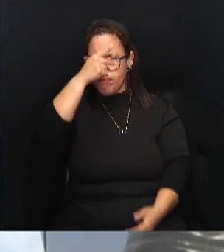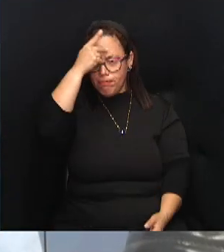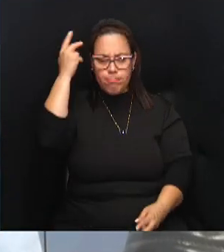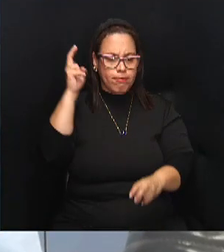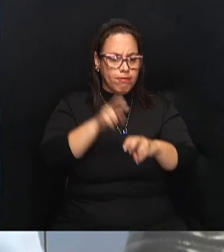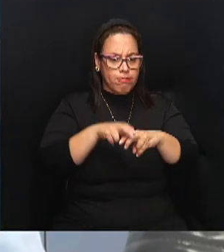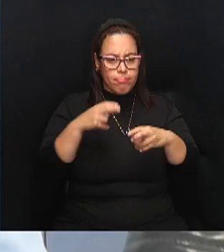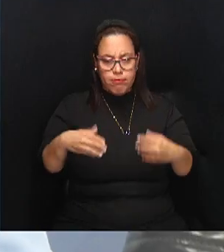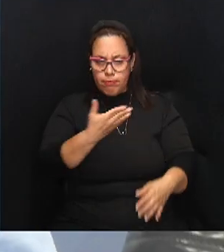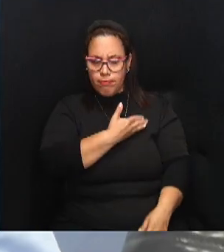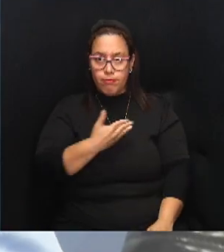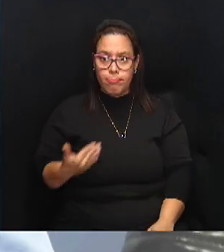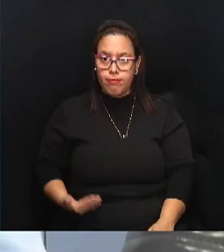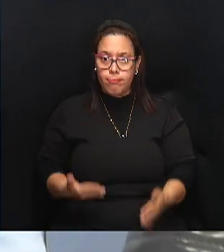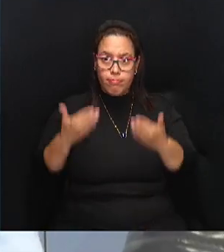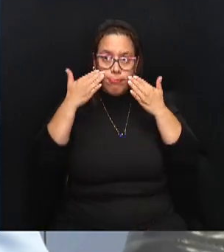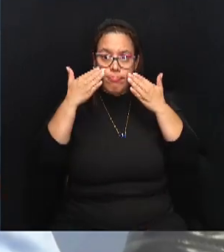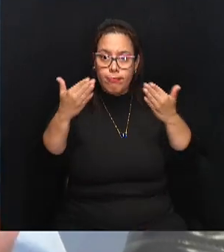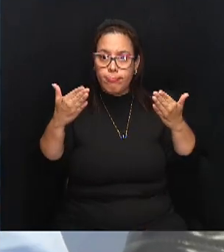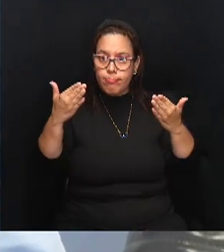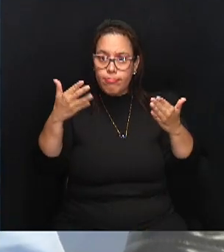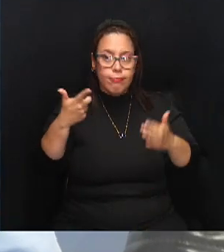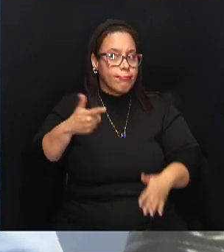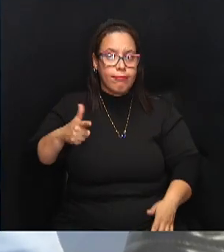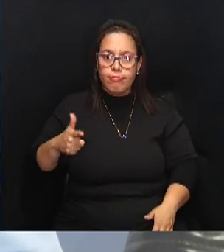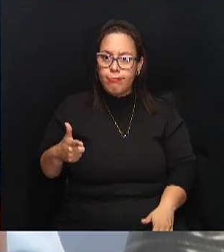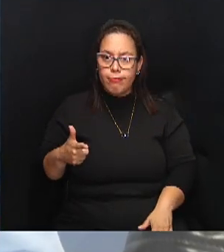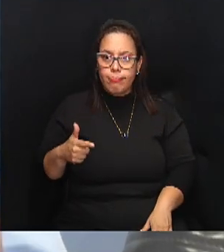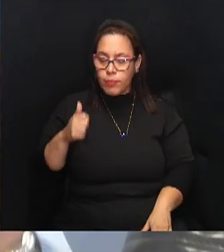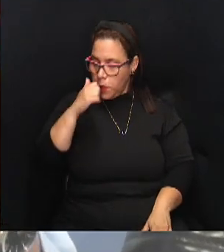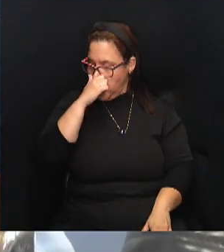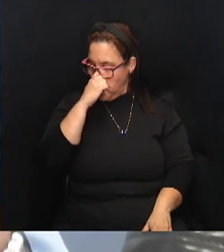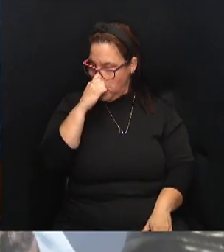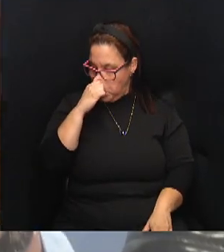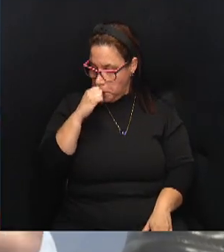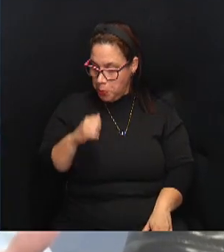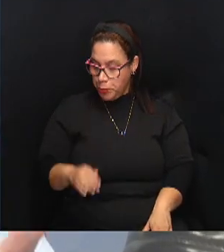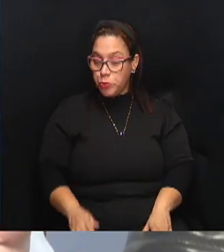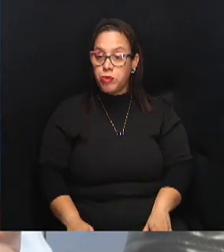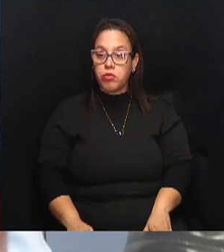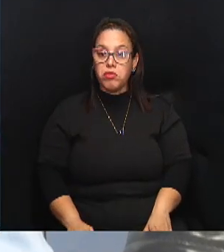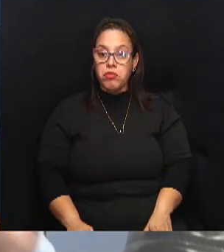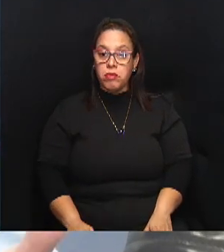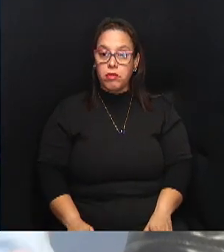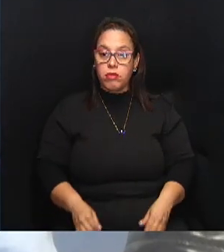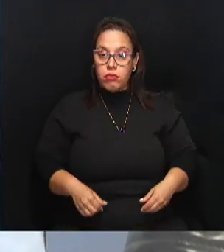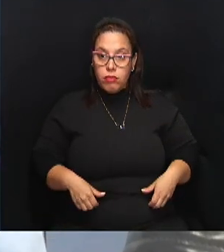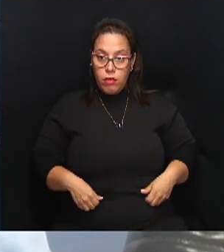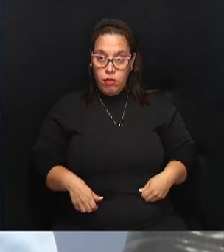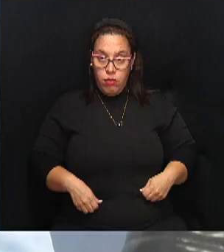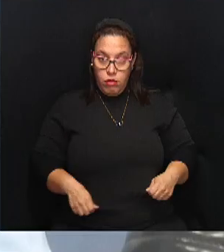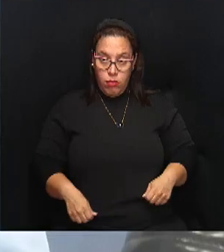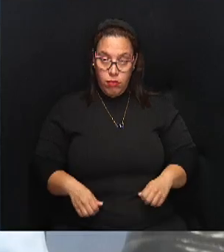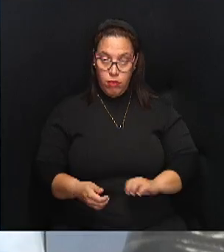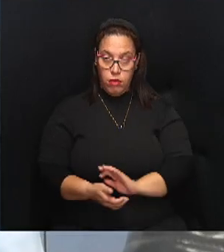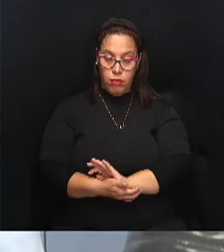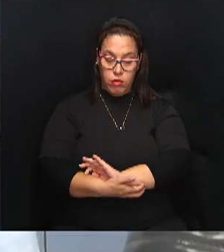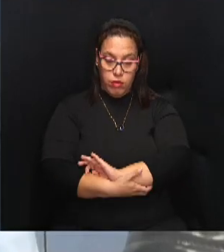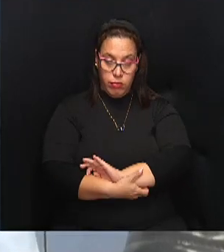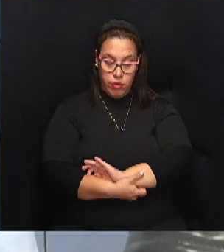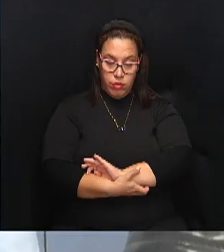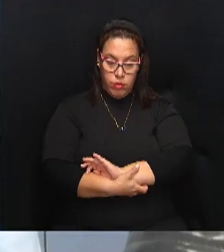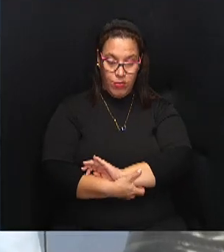cargo público, ainda que não ocupe um cargo público que trata diretamente com aquelas pessoas, mas tem que se